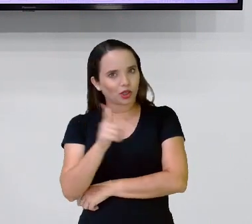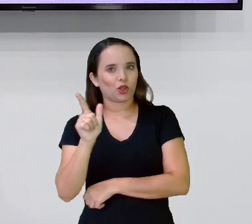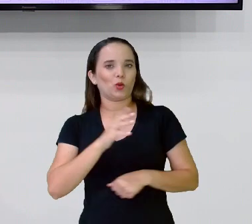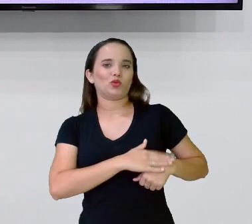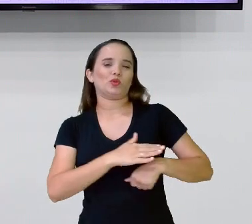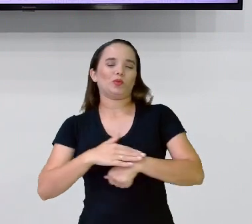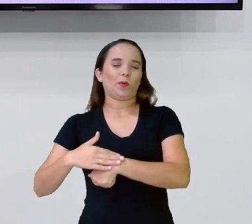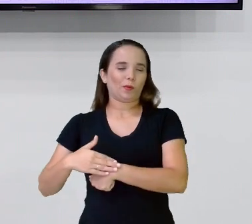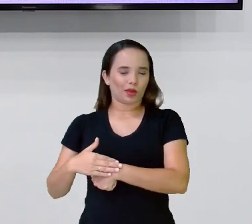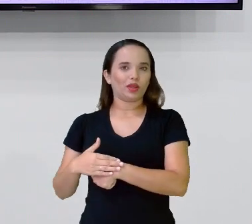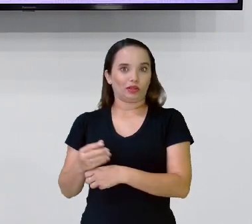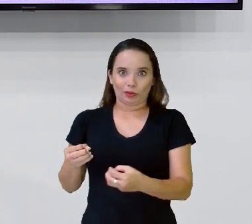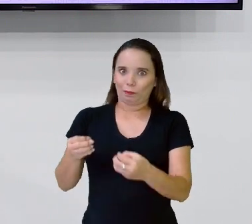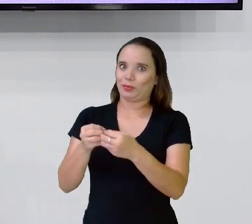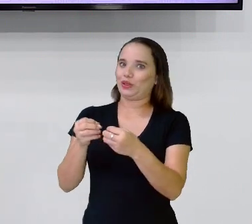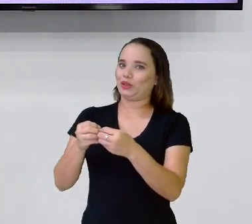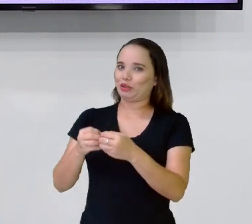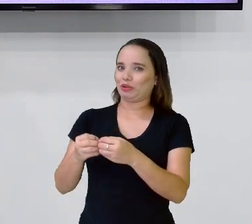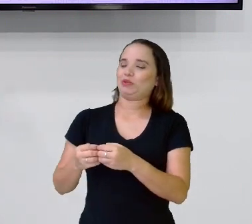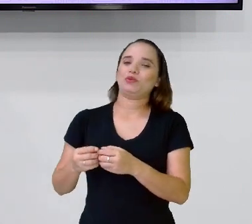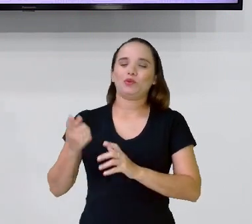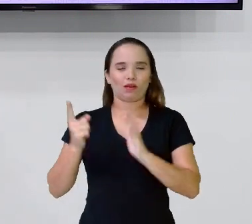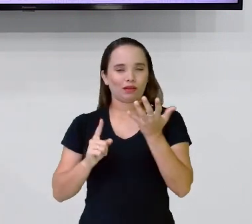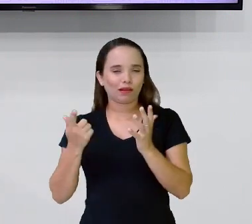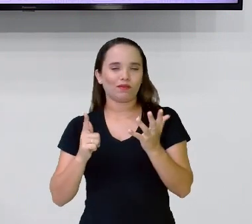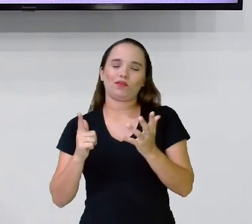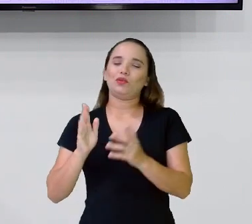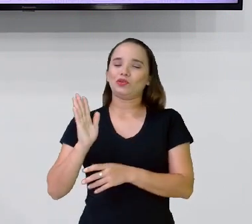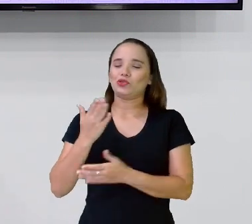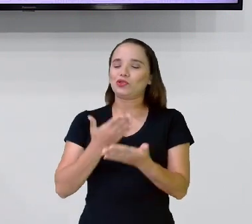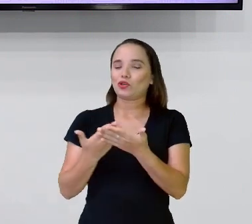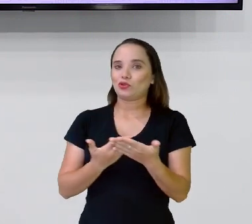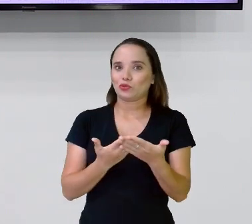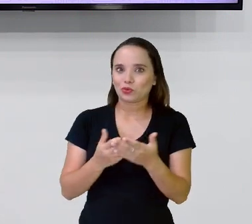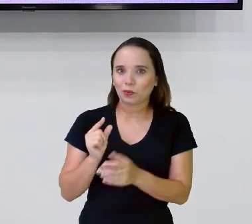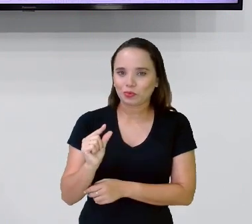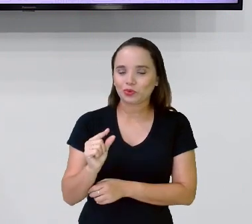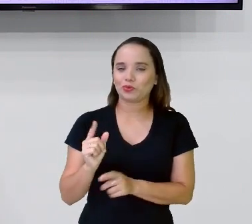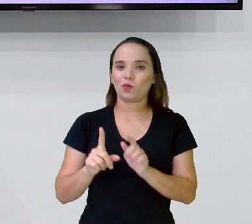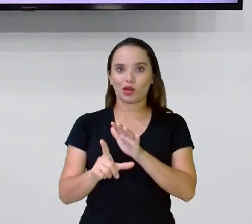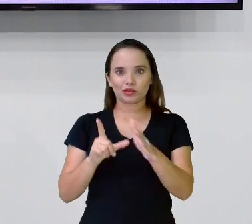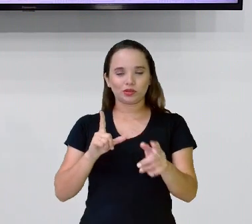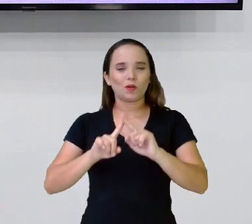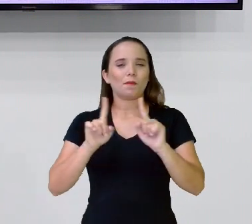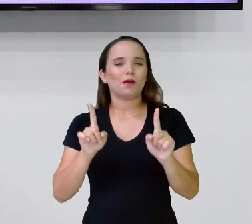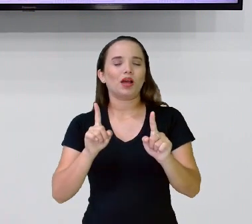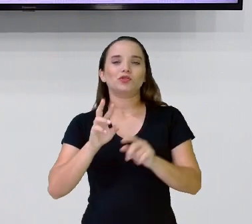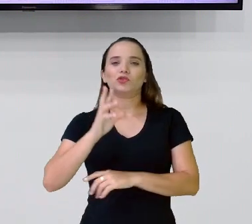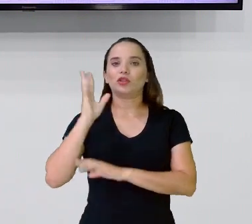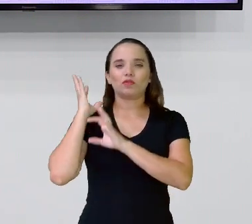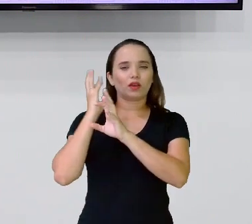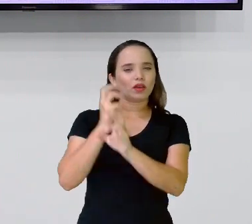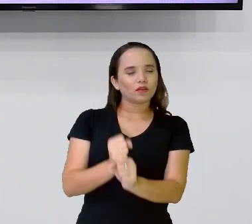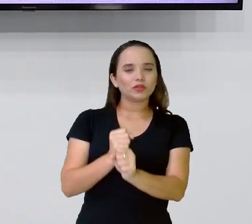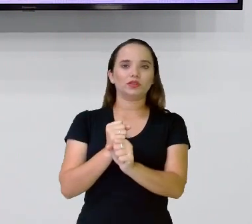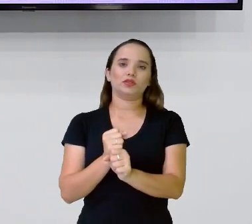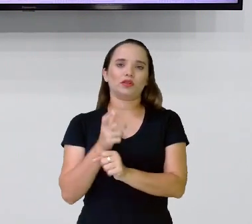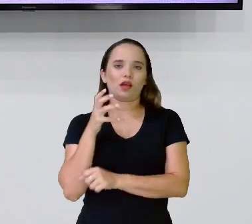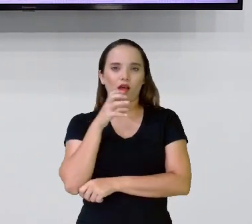gente está próximo do carnaval, né? Mas a gente vai rever isso aí para deixar esse conceito bem